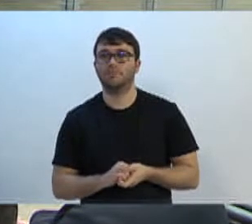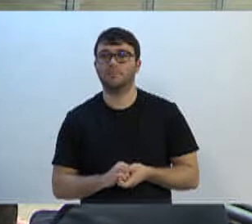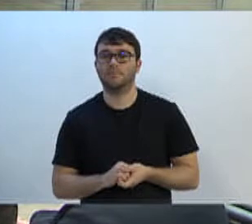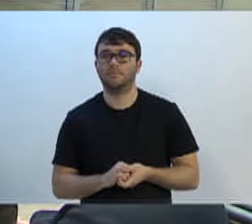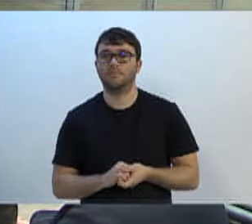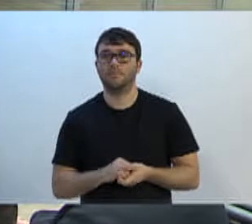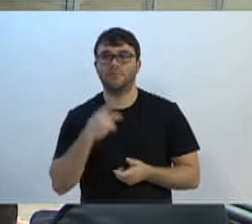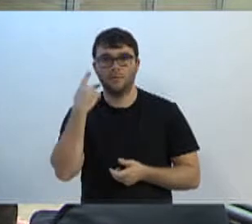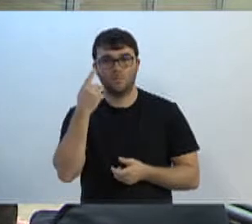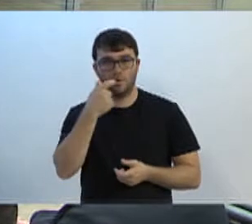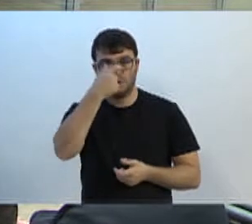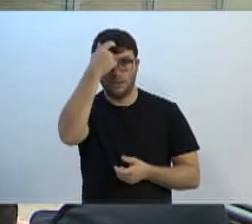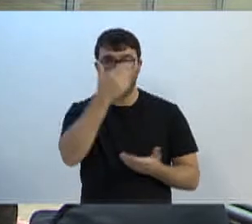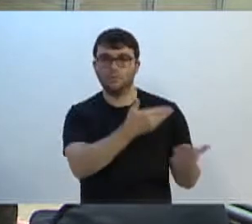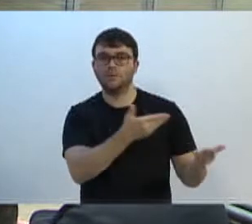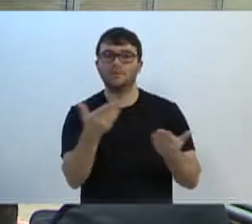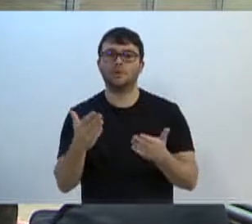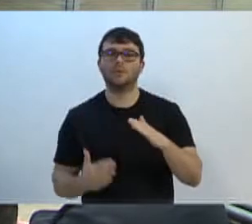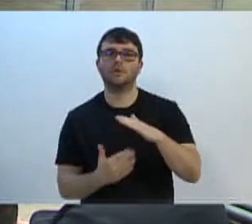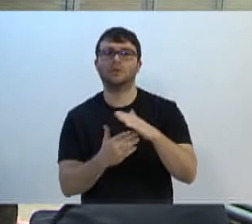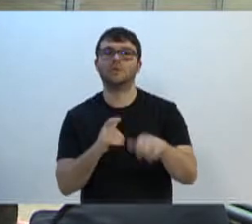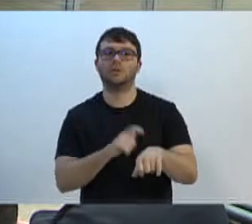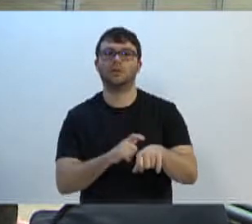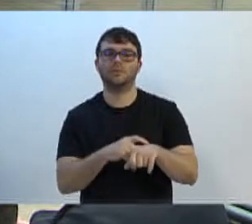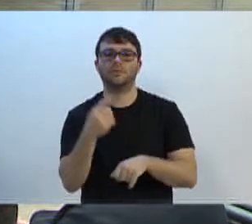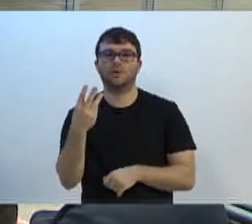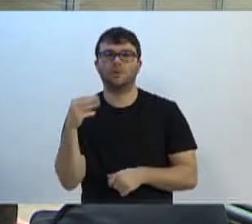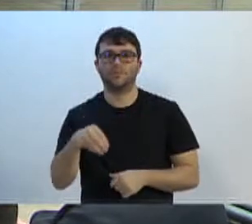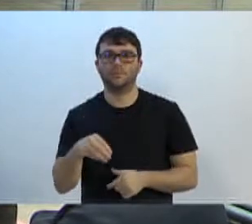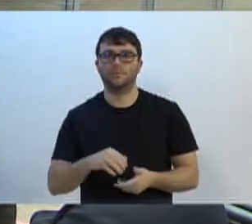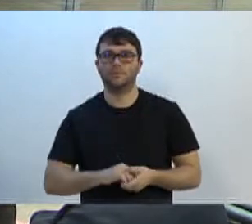verdade Adriana por favor no tempo de 3 minutos